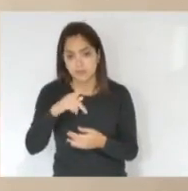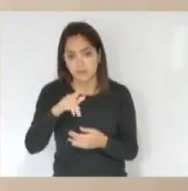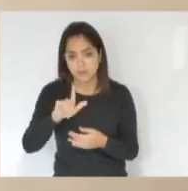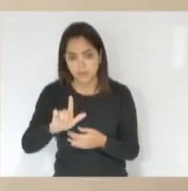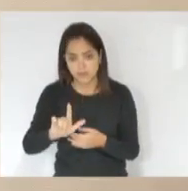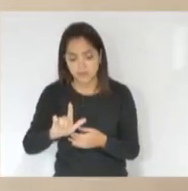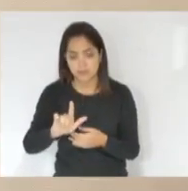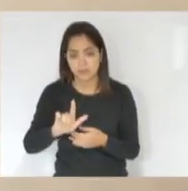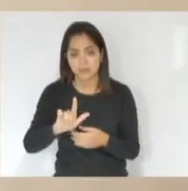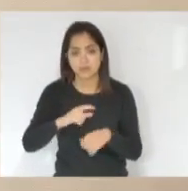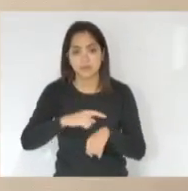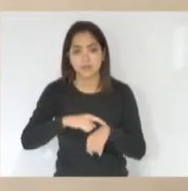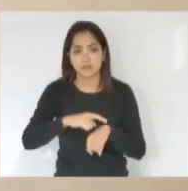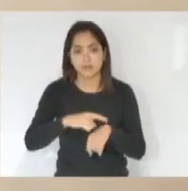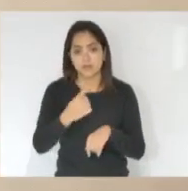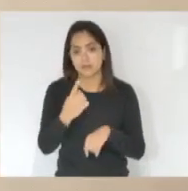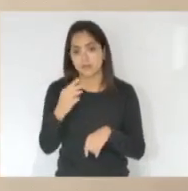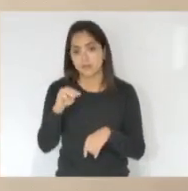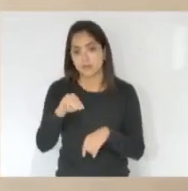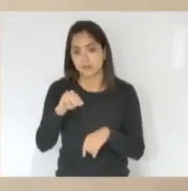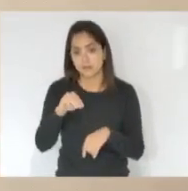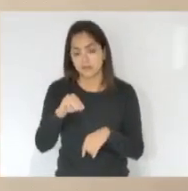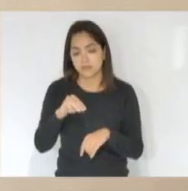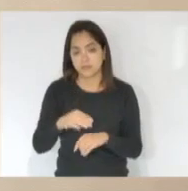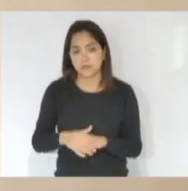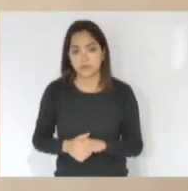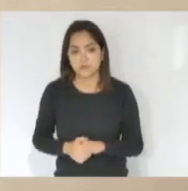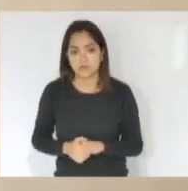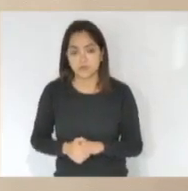até 13 minutos e 30 segundos.